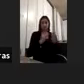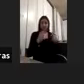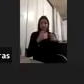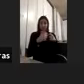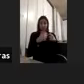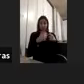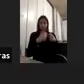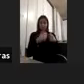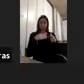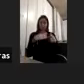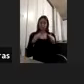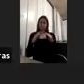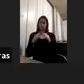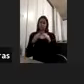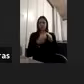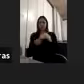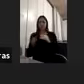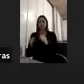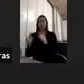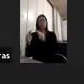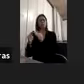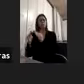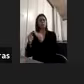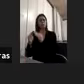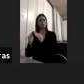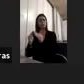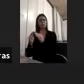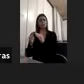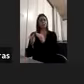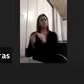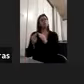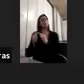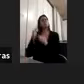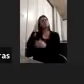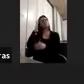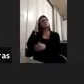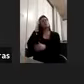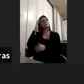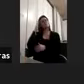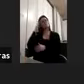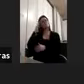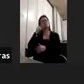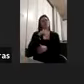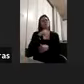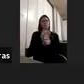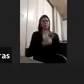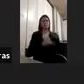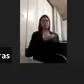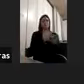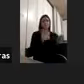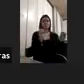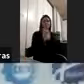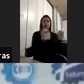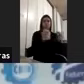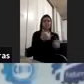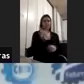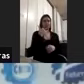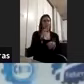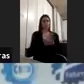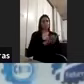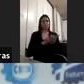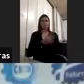Aí começou a dor de cabeça, como ele não estava, né, online, os meninos, ele começou a atualizar os grupos. Claro.